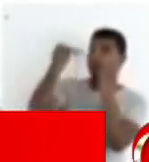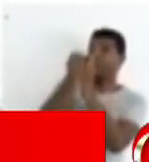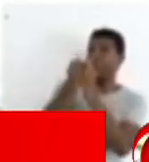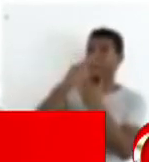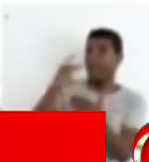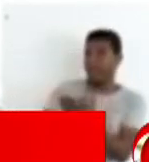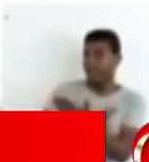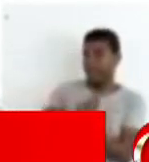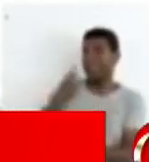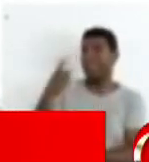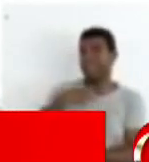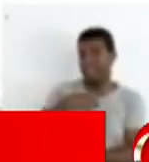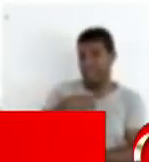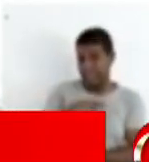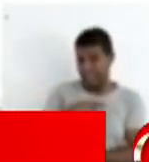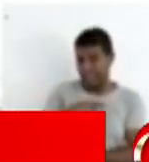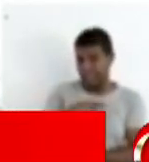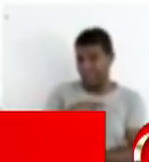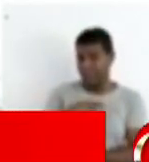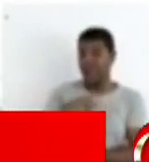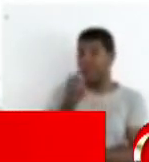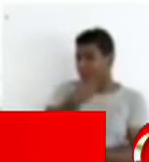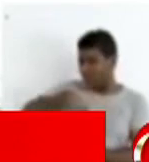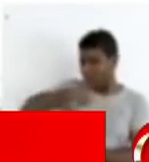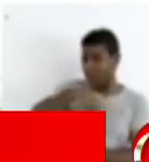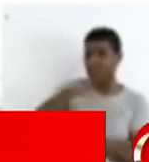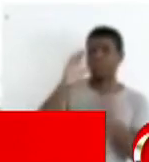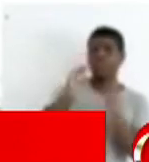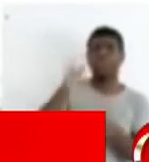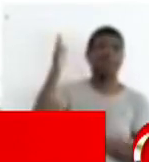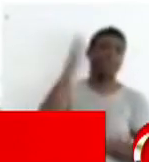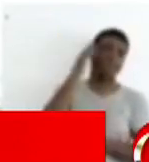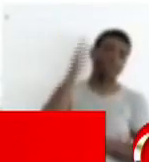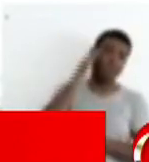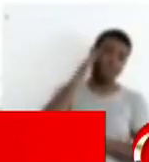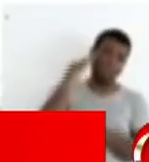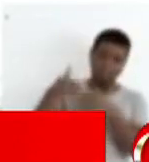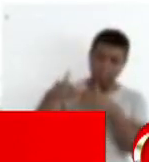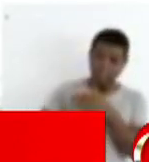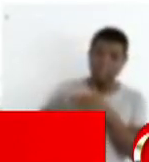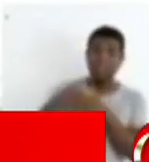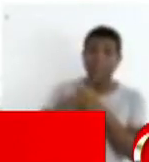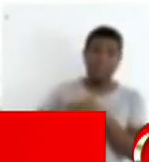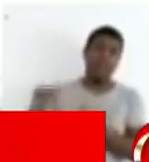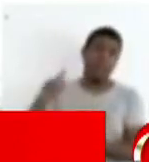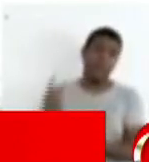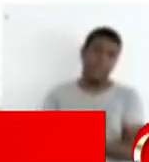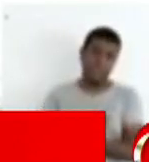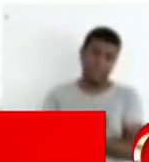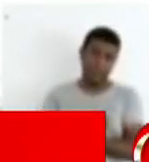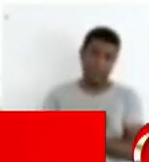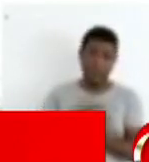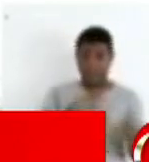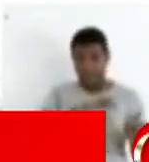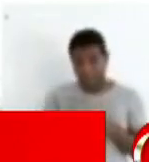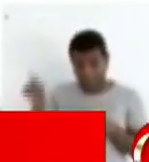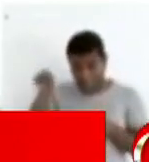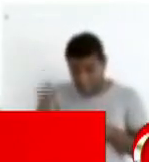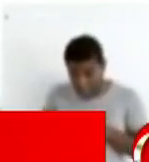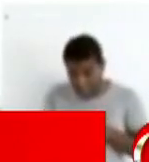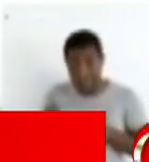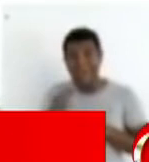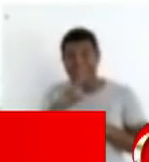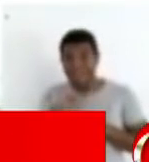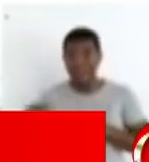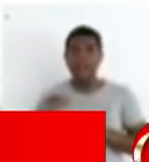vem seguindo uma as projeções que nós fizemos nessa semana essas projeções mostram que nós teremos